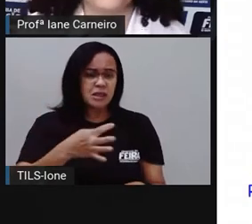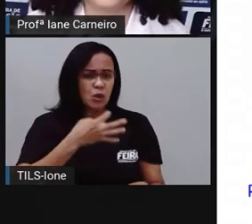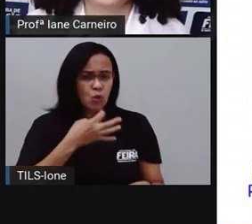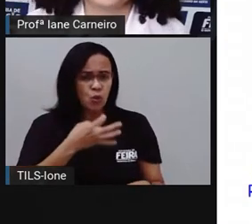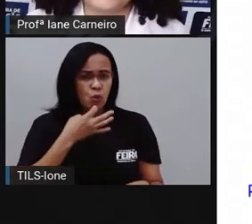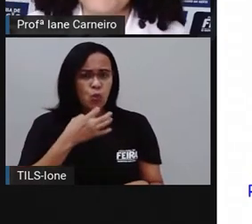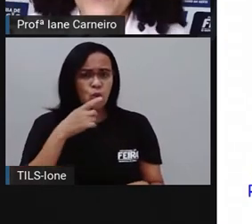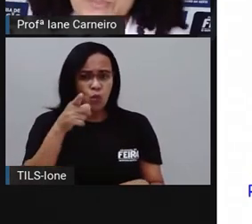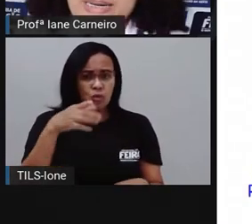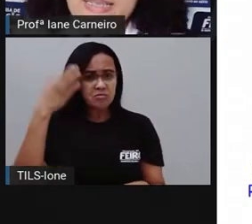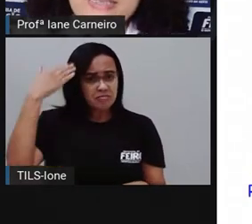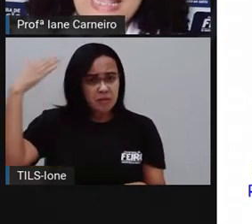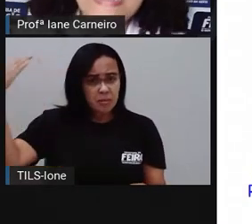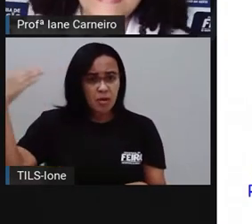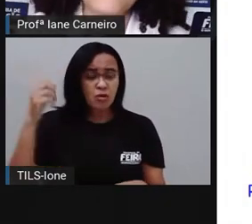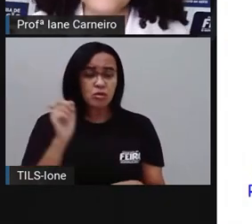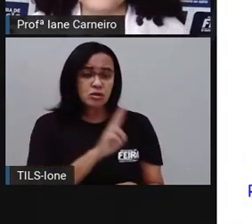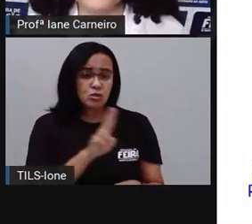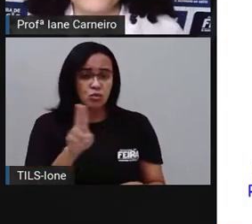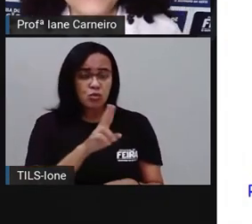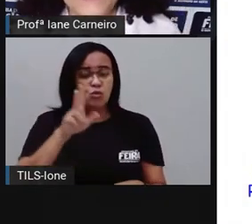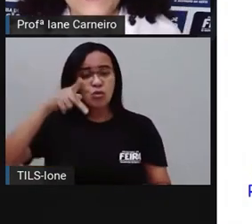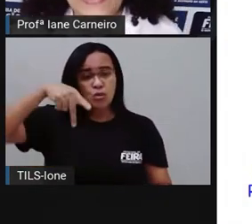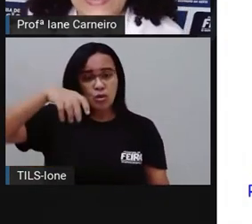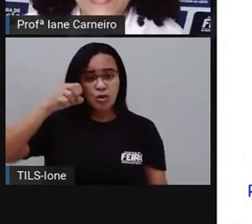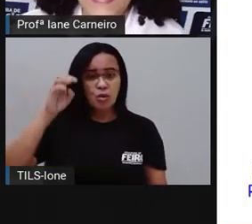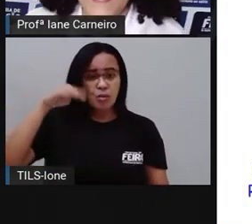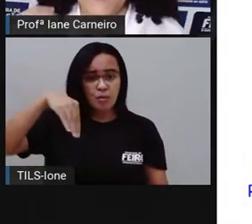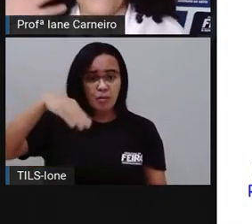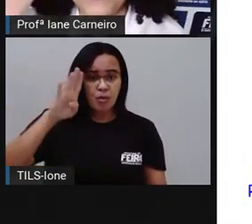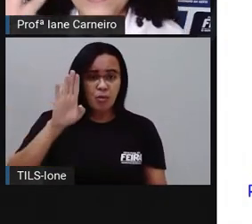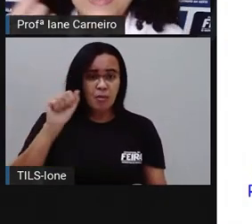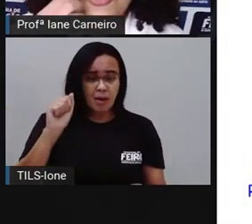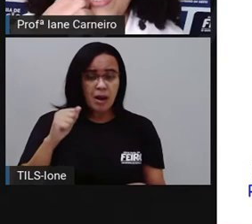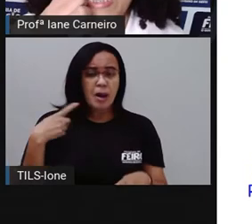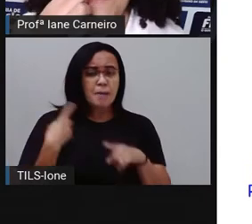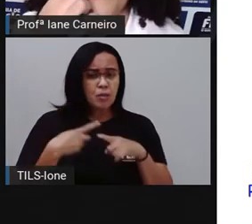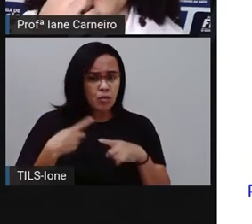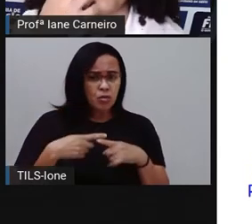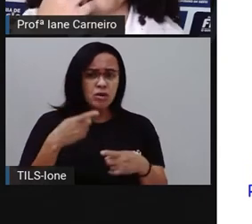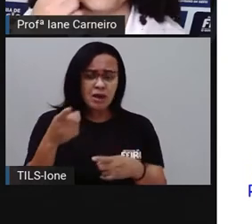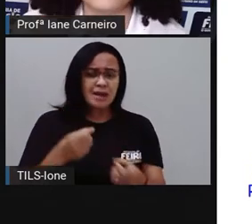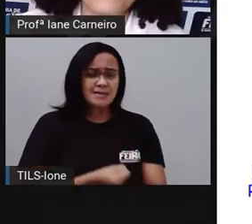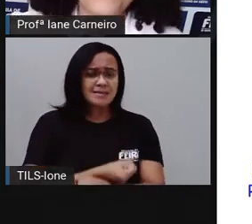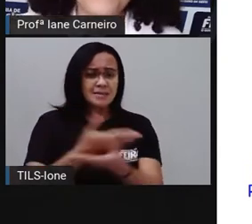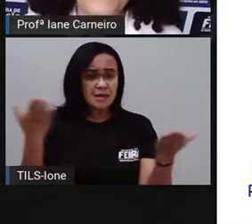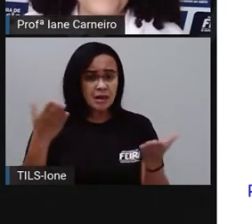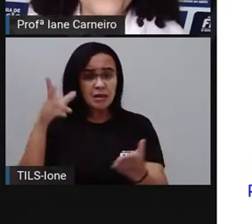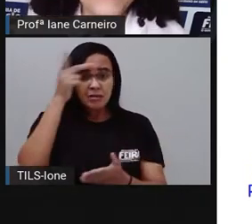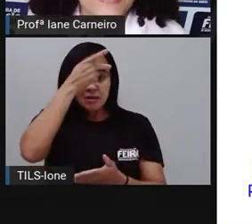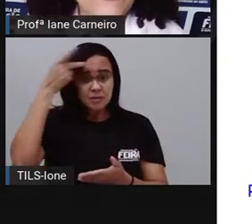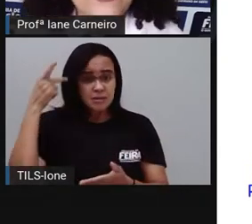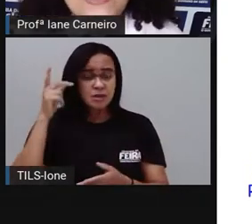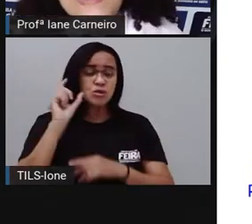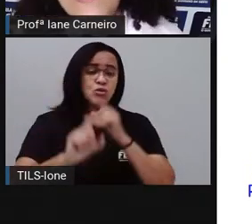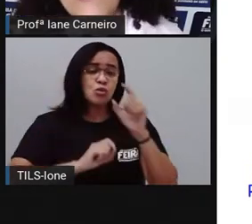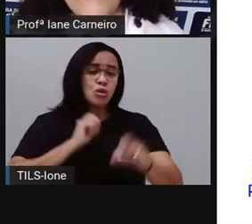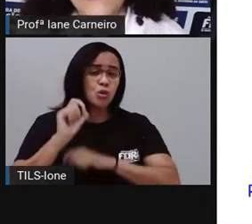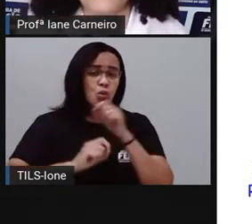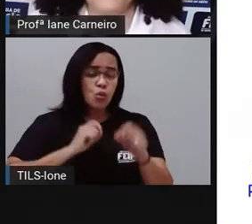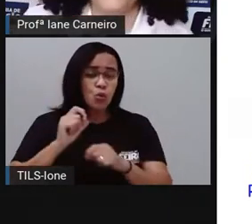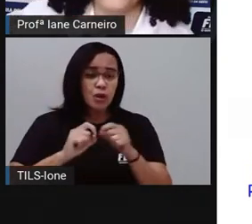hoje, né, como Dona Pomba, né? E ela distribuía, ela é reconhecida historicamente aqui no município, porque ela tinha,